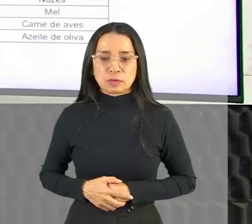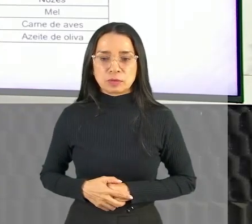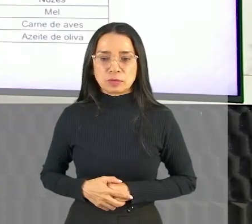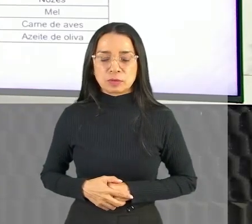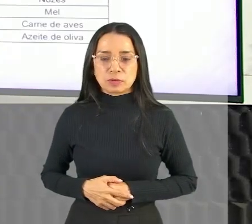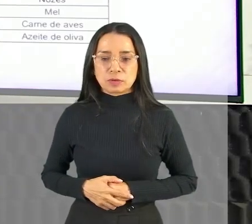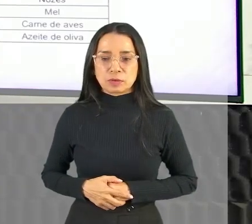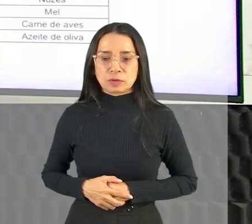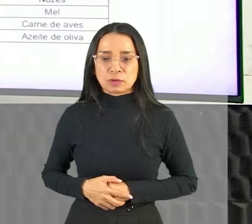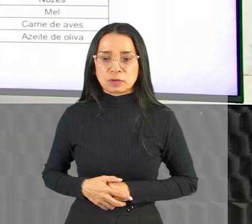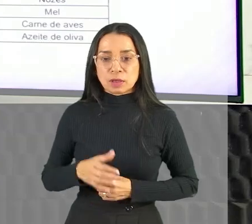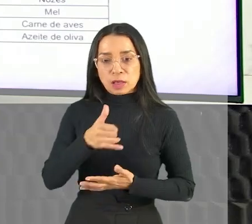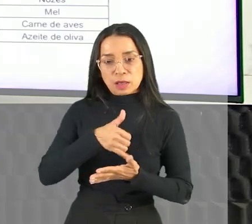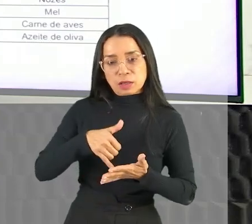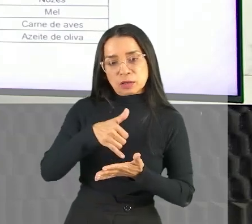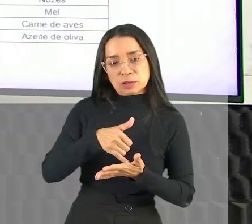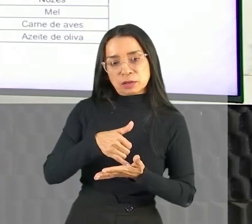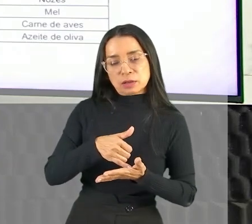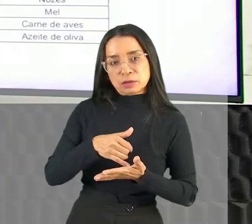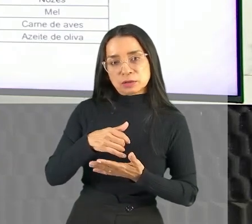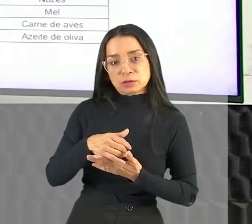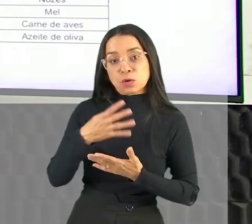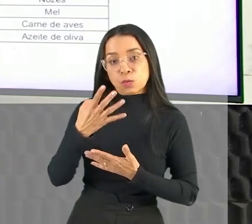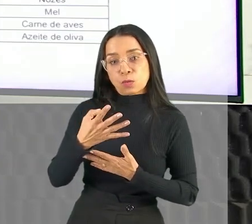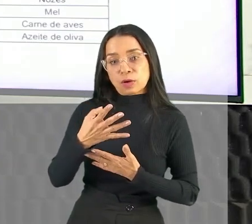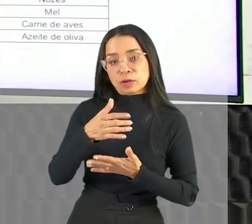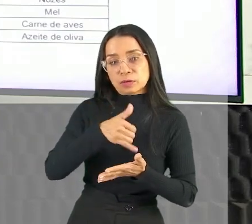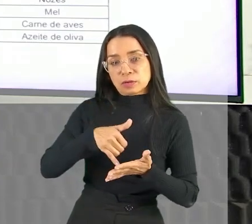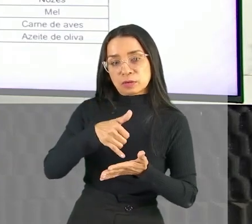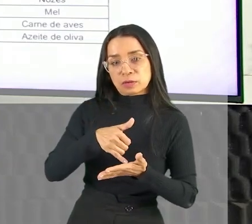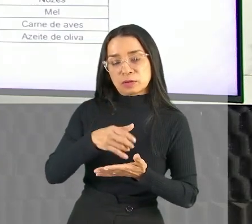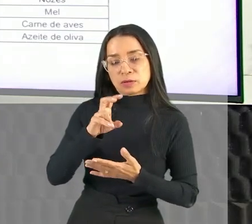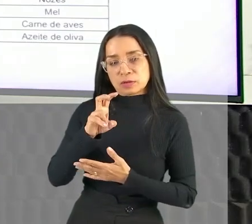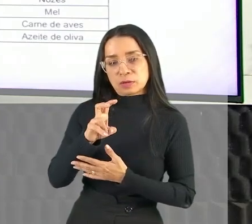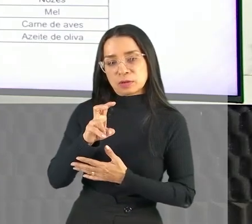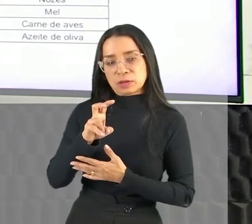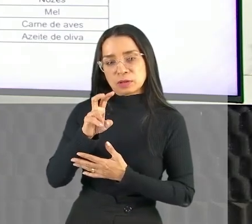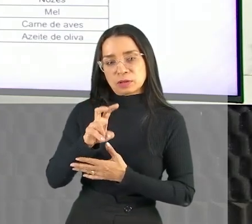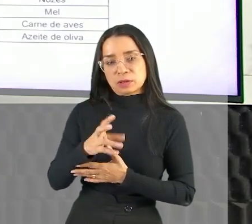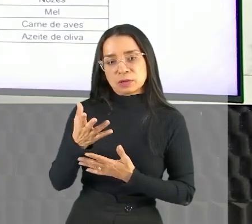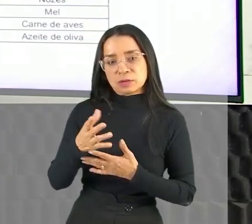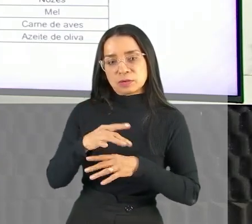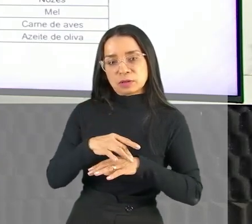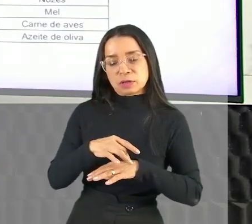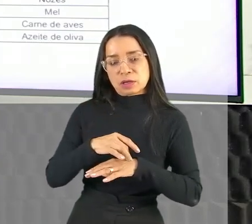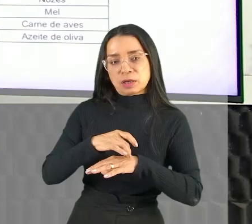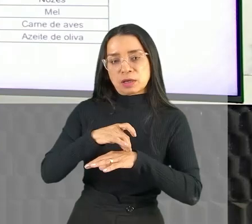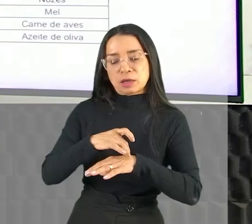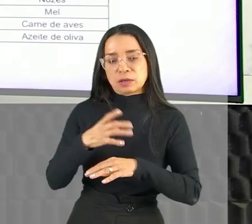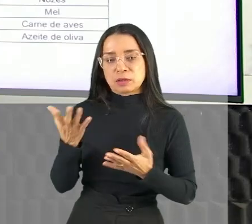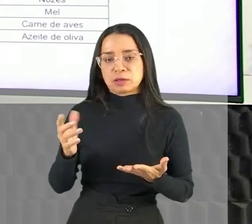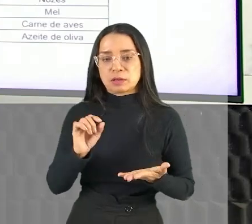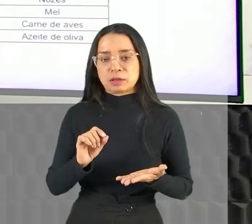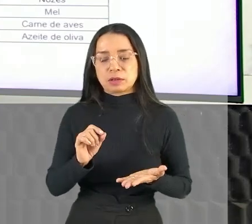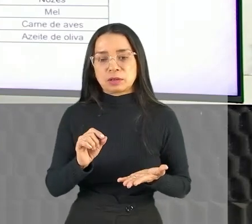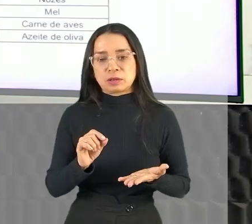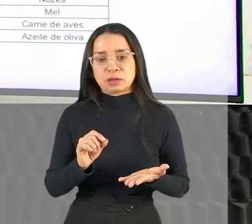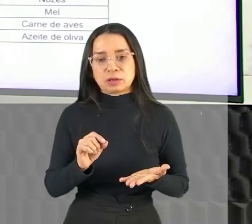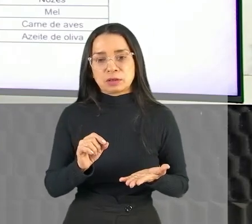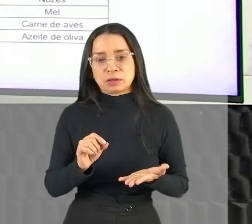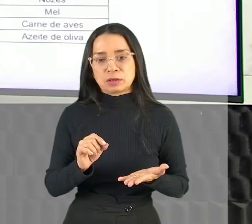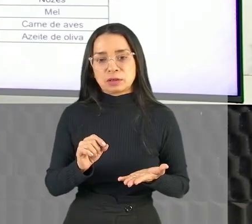4 fala de azeite de oliva e a dieta 5 fala de carne de boi. Carne de boi, ácidos